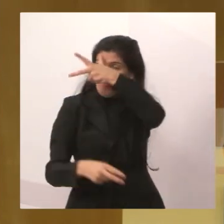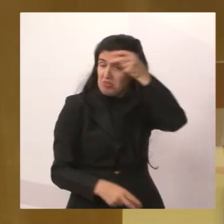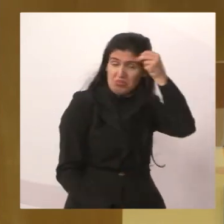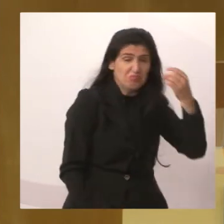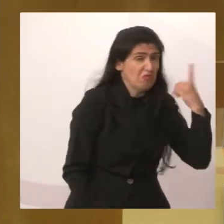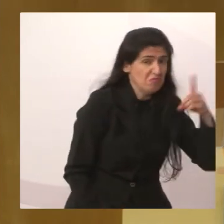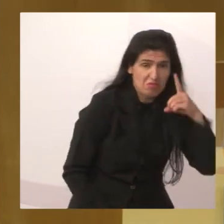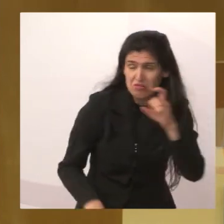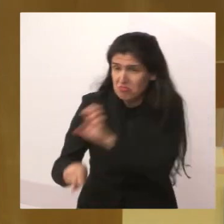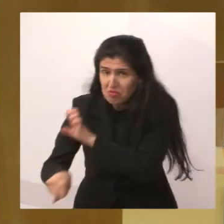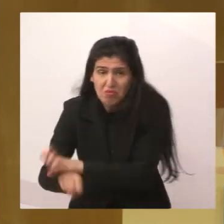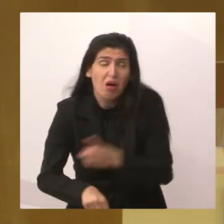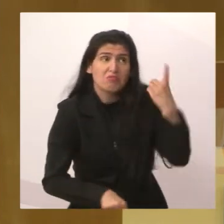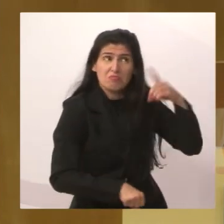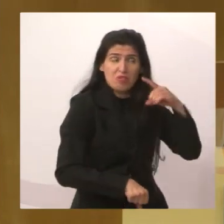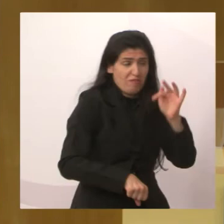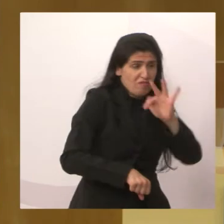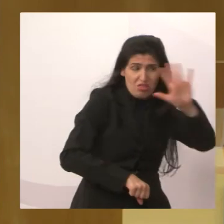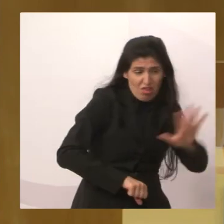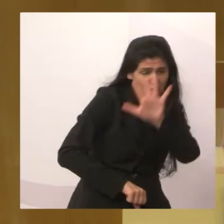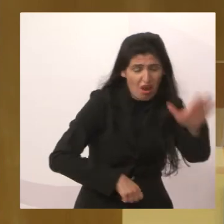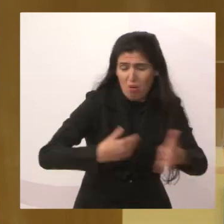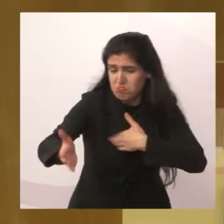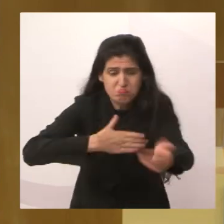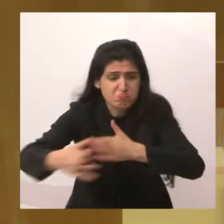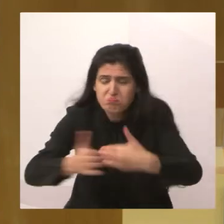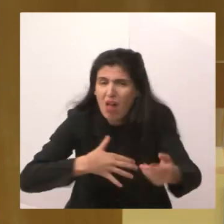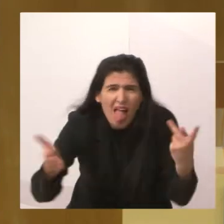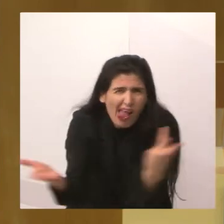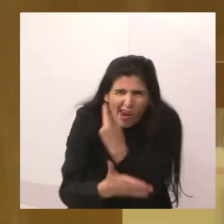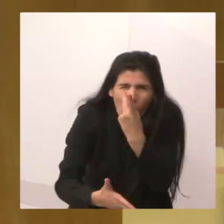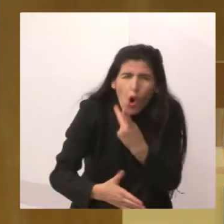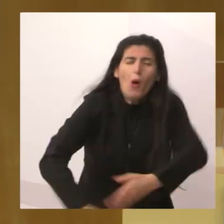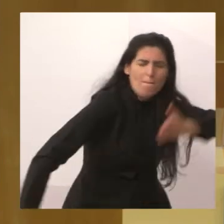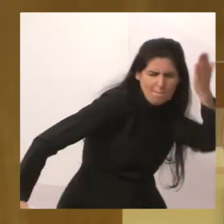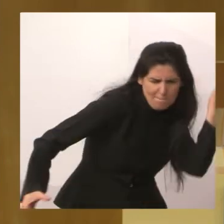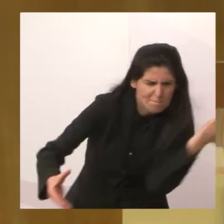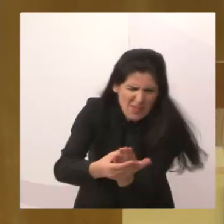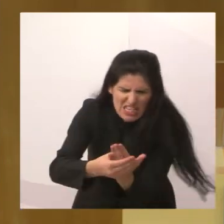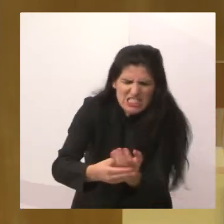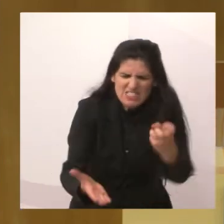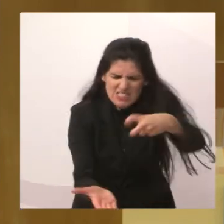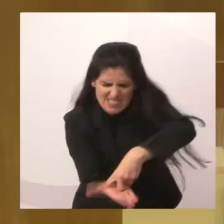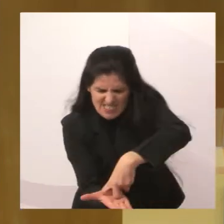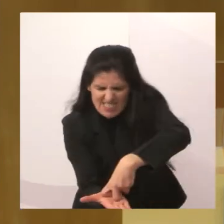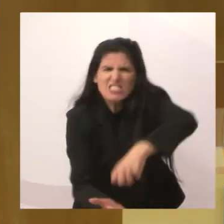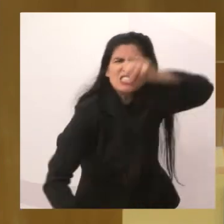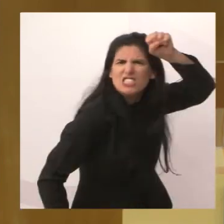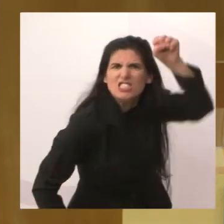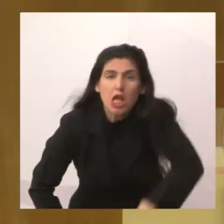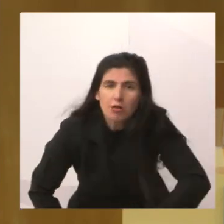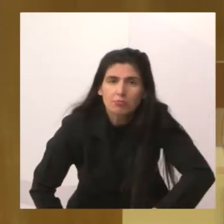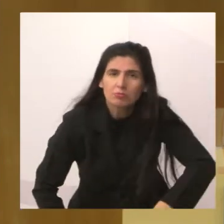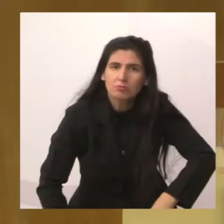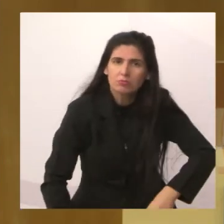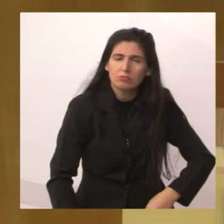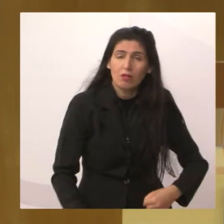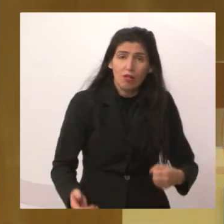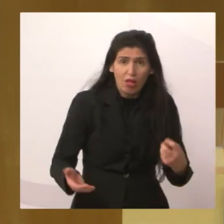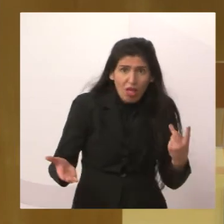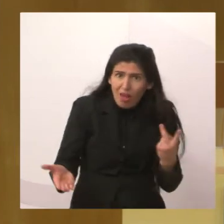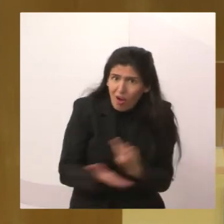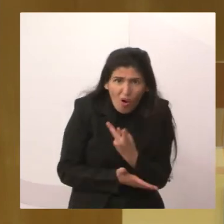federal. Errou, tem que pagar. Aqui, errou, tem que pagar. Sempre eu falo aqui é um